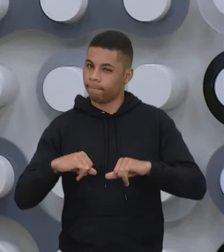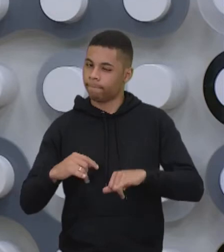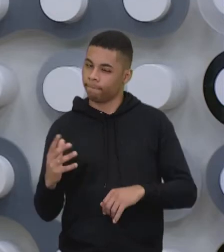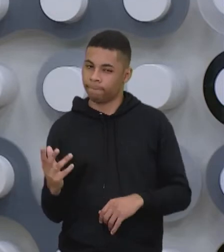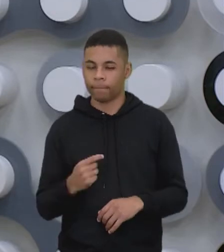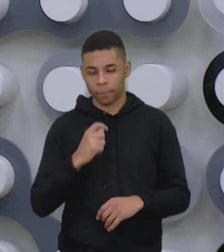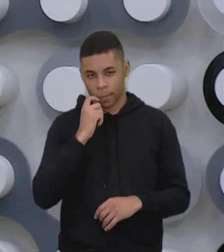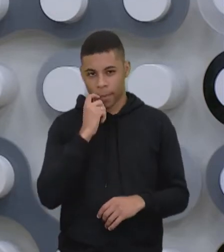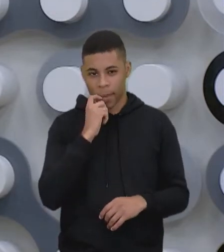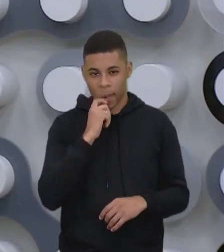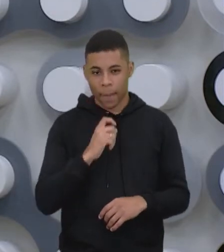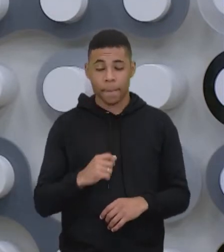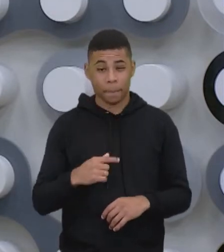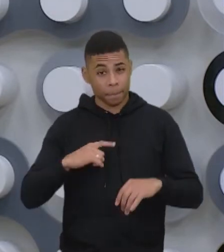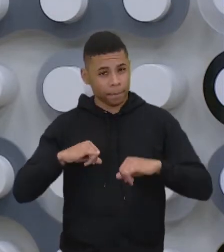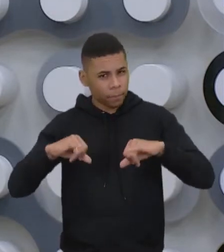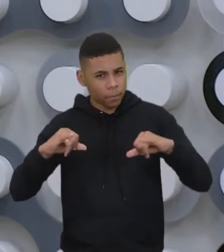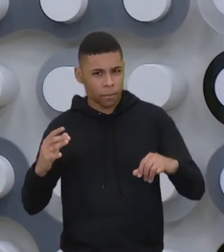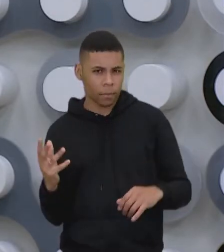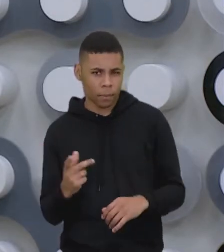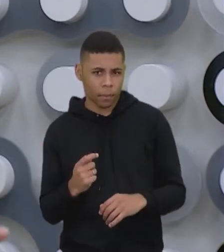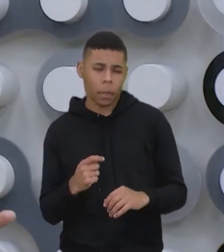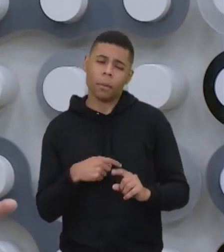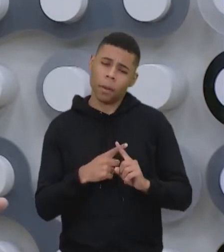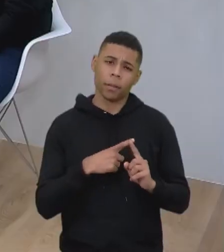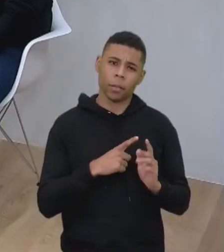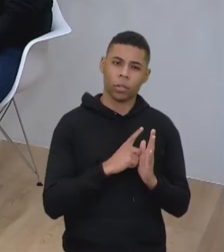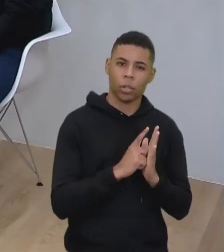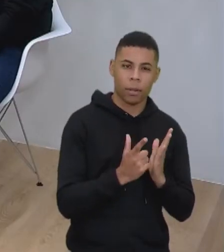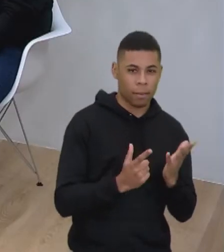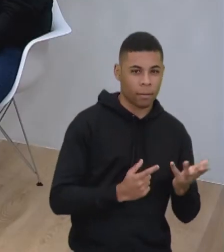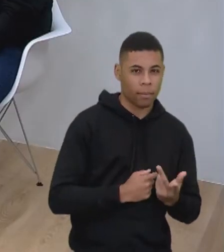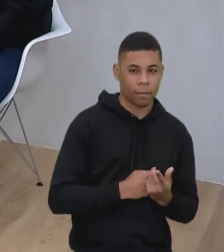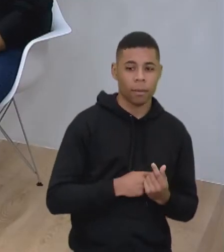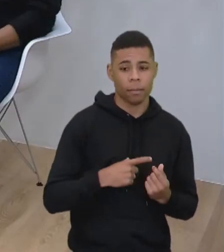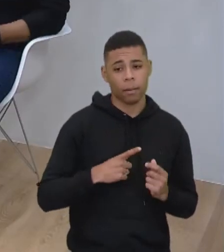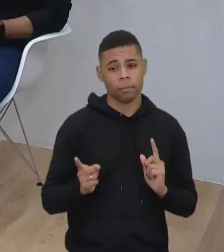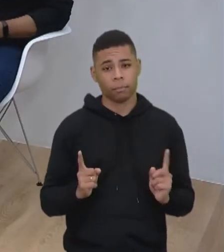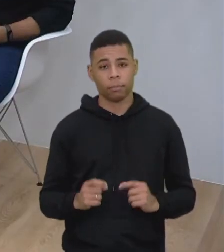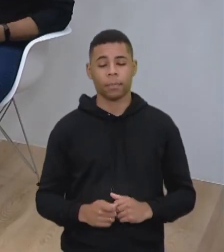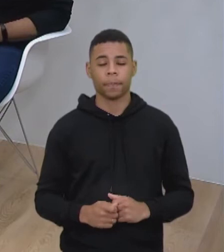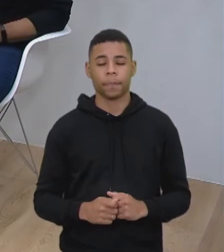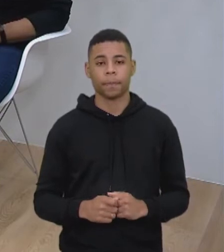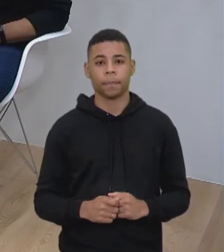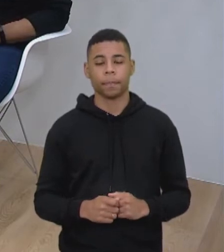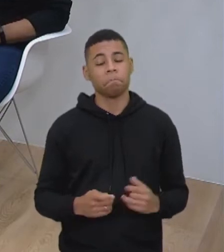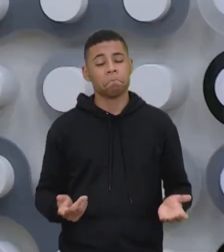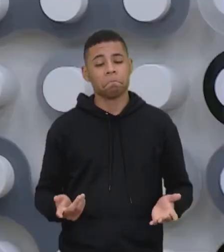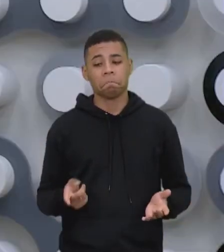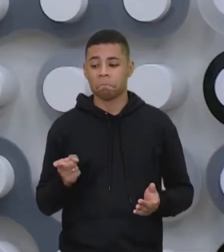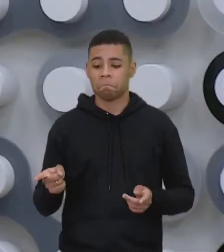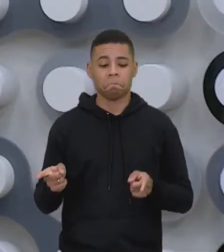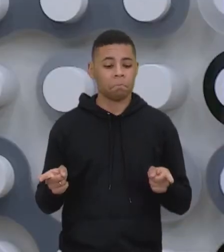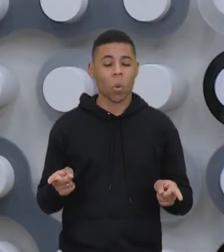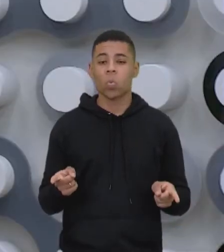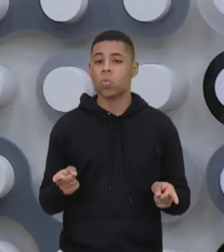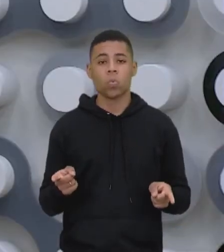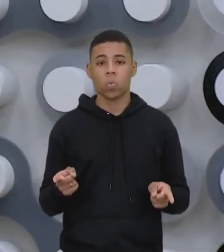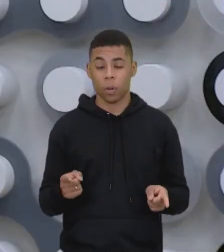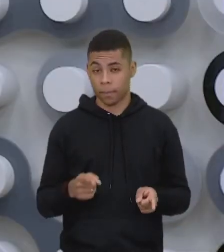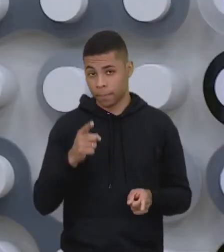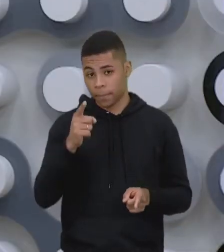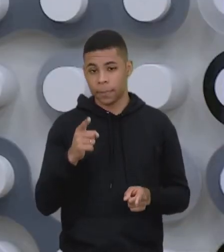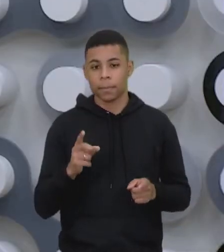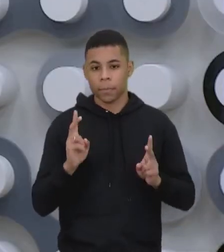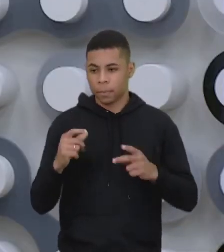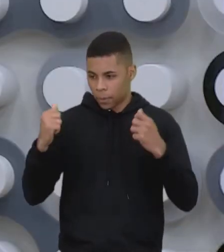como existe um marketing eficiente, existe também um jornalismo eficiente, né? Sim, sim. O que seria esse marketing eficiente que você